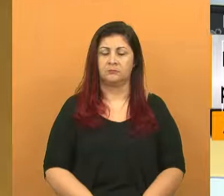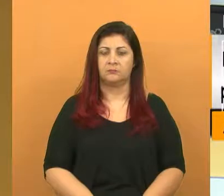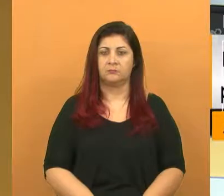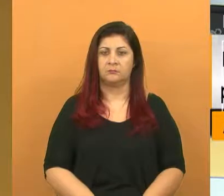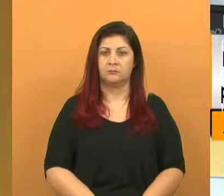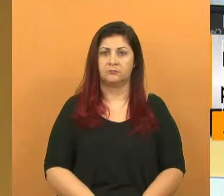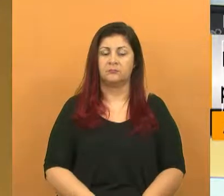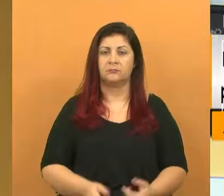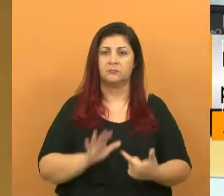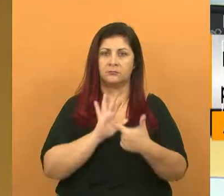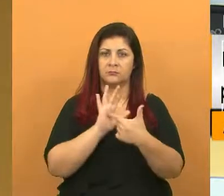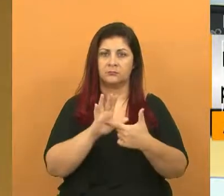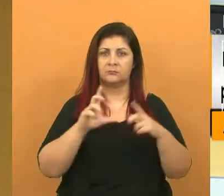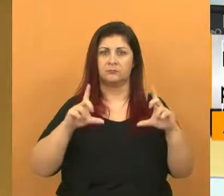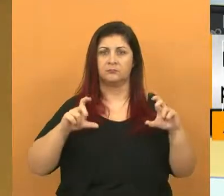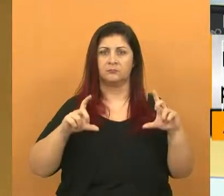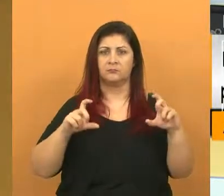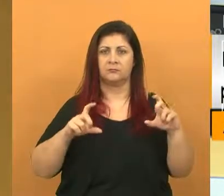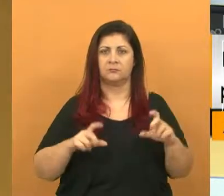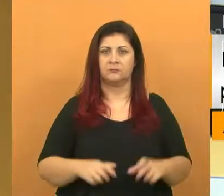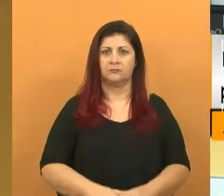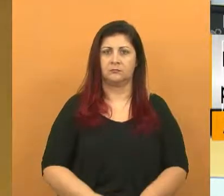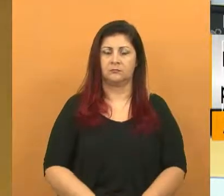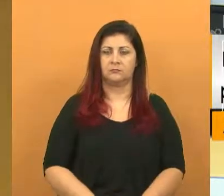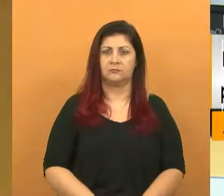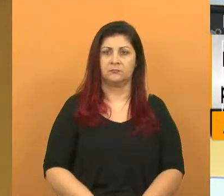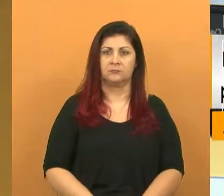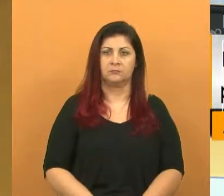E aí vou mostrar essa foto que eu tirei lá.